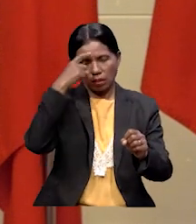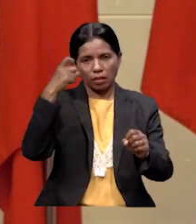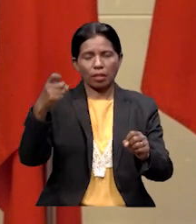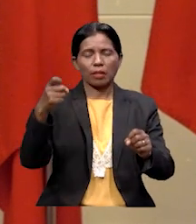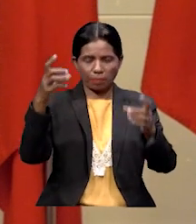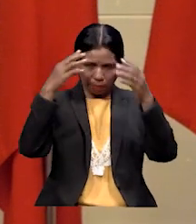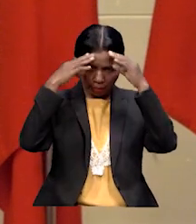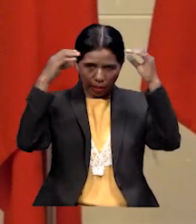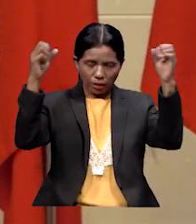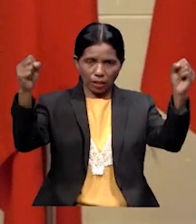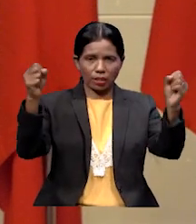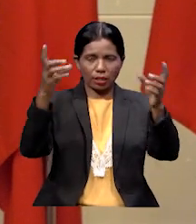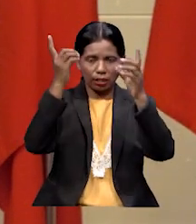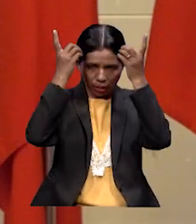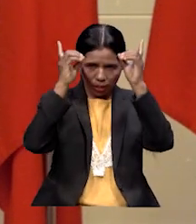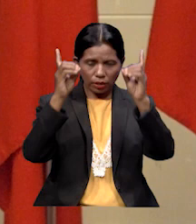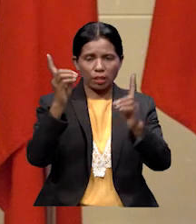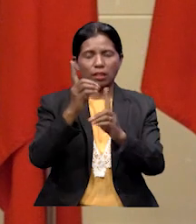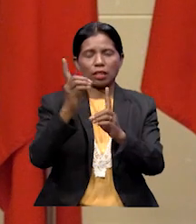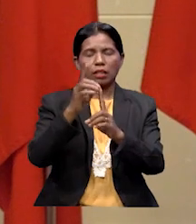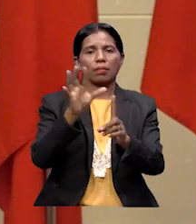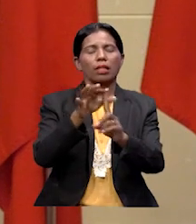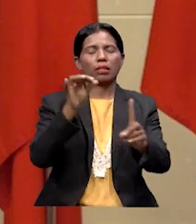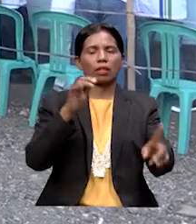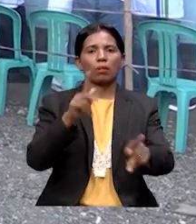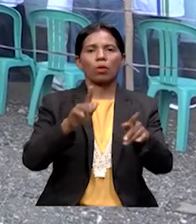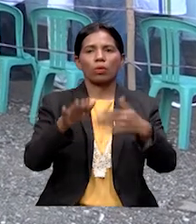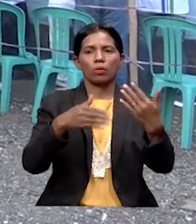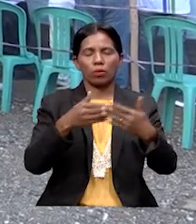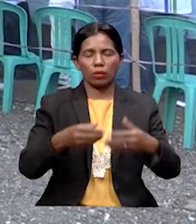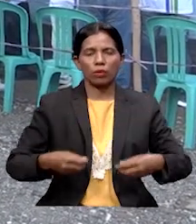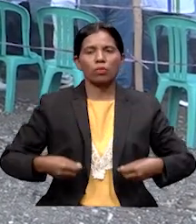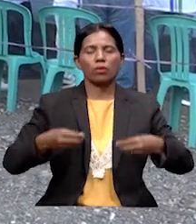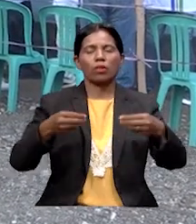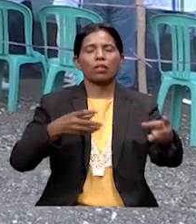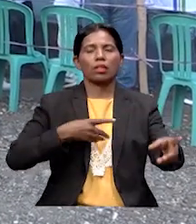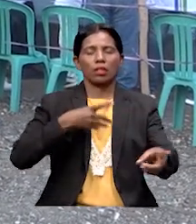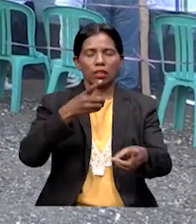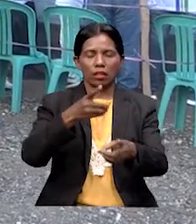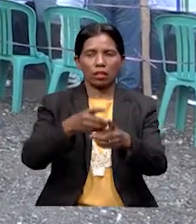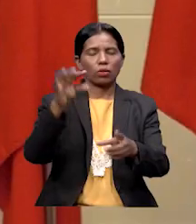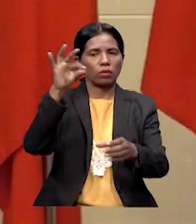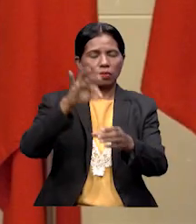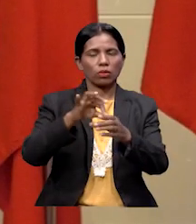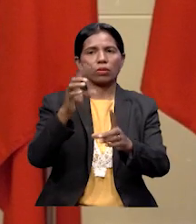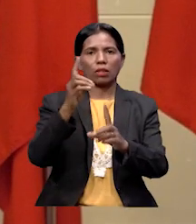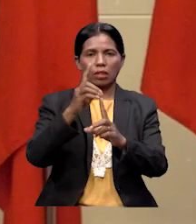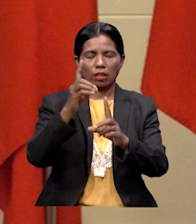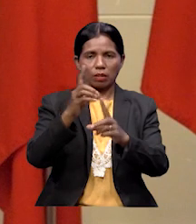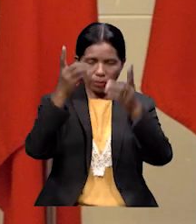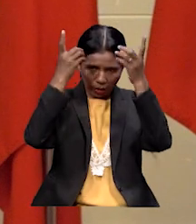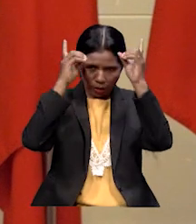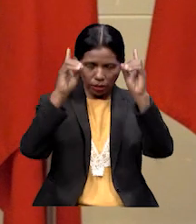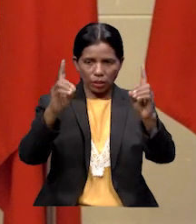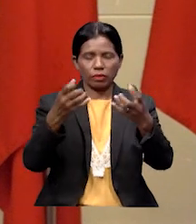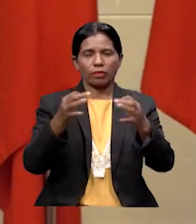ona data beleção honu ne ema hotu bele exercine direito voto tuir lorong nebe determina ona. Nai ulung líder